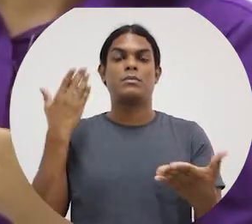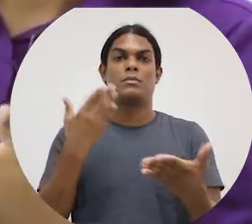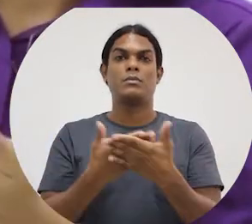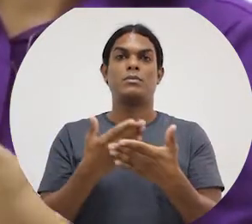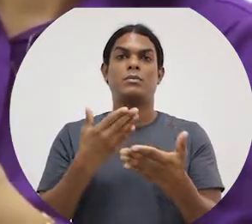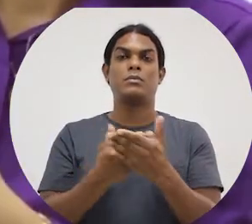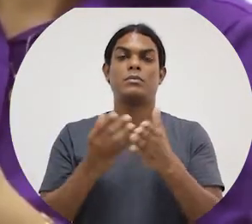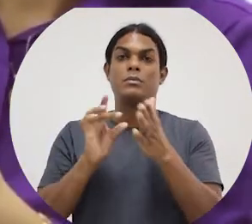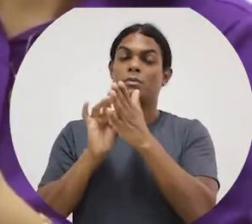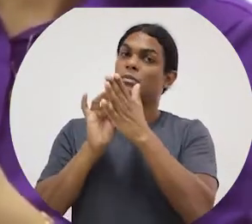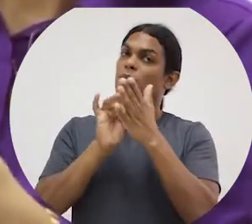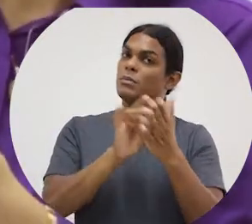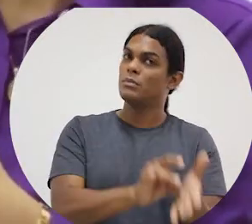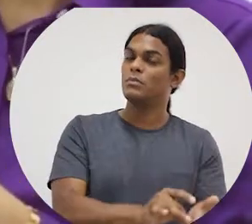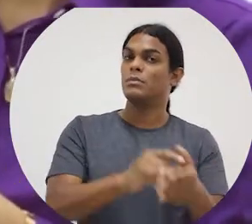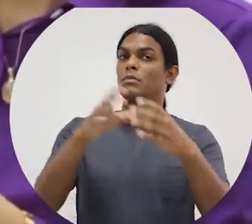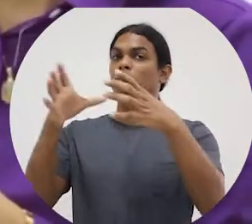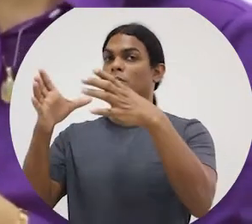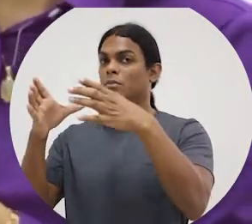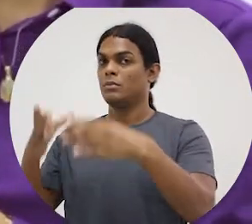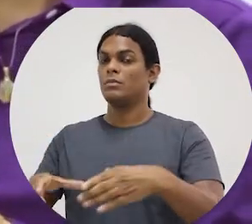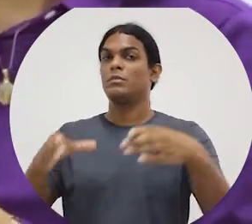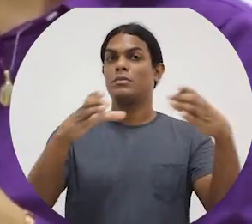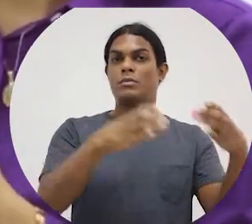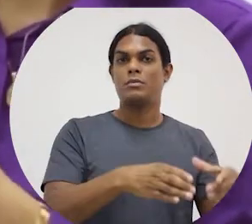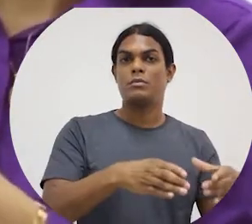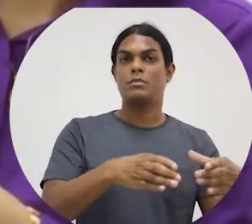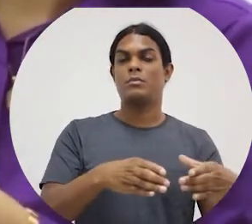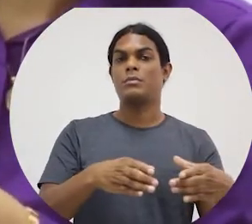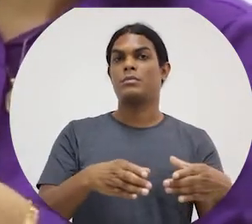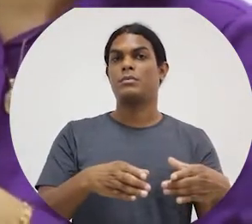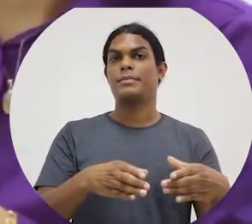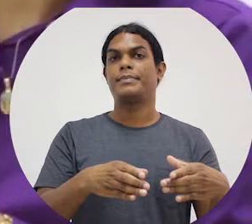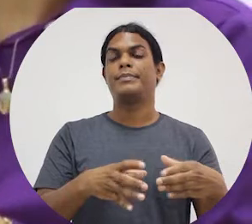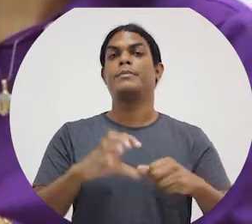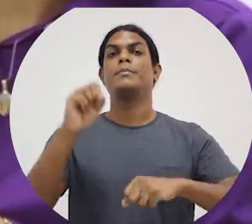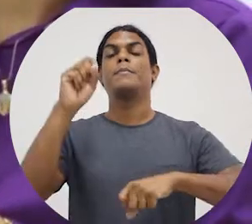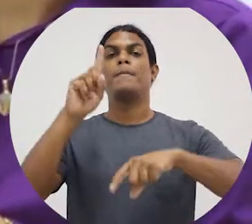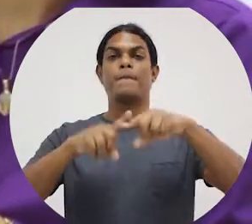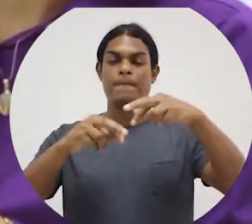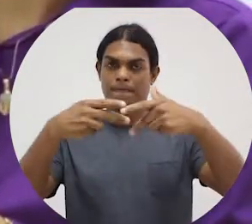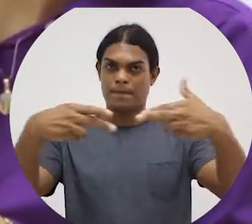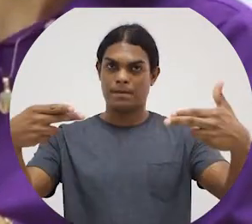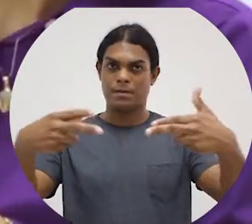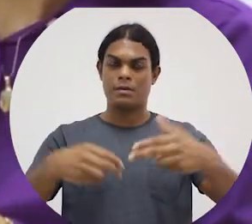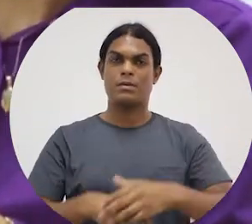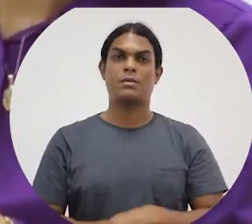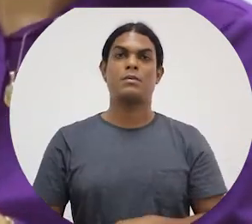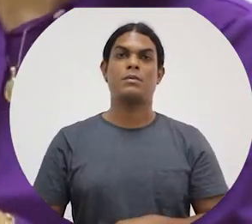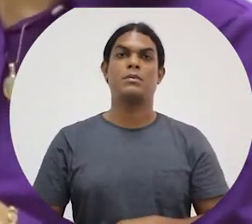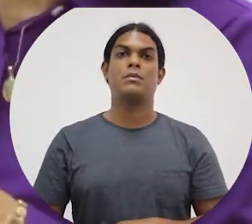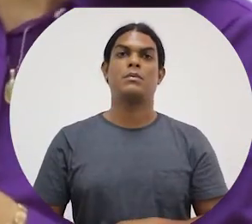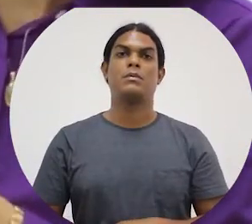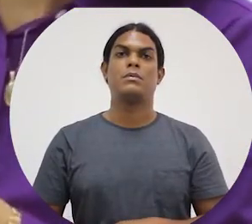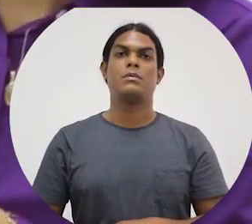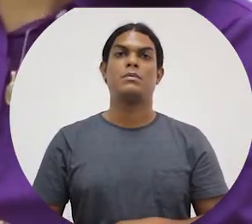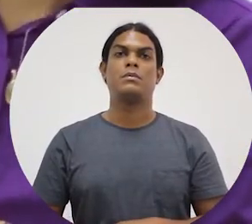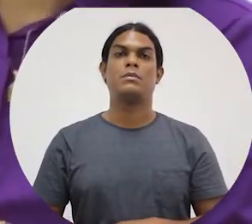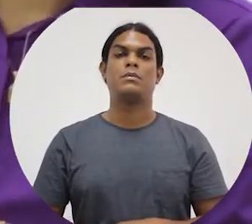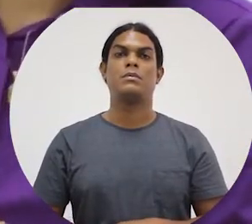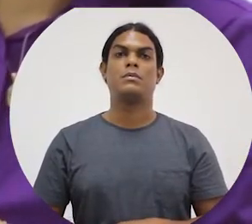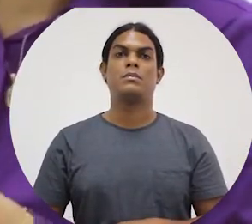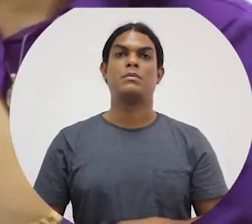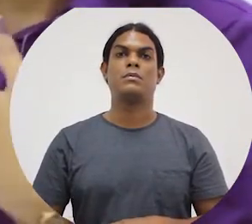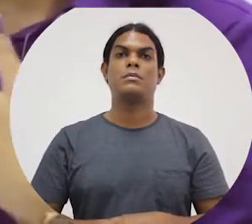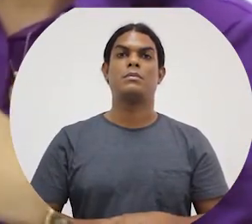uma vez que se trata de um curso de comércio, à movimentação e distribuição de cargas e de mercadorias. Para